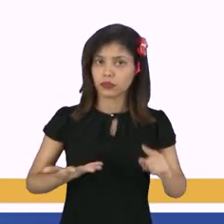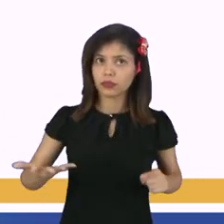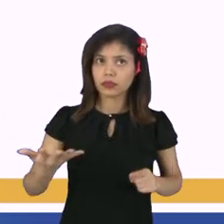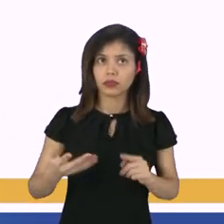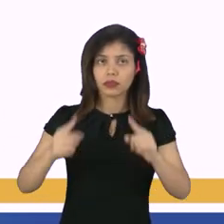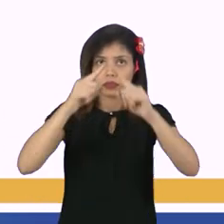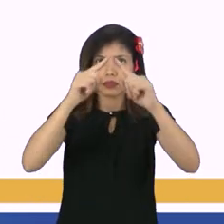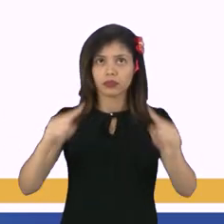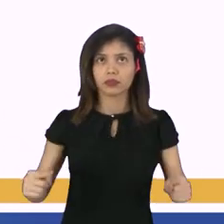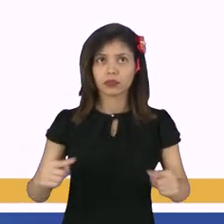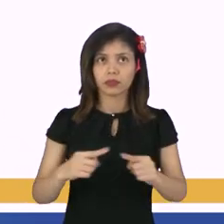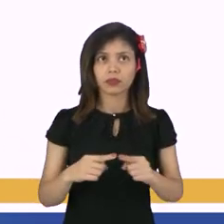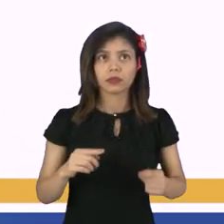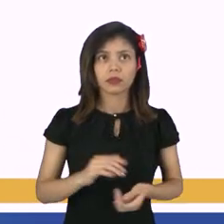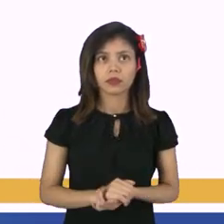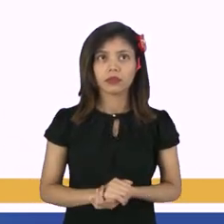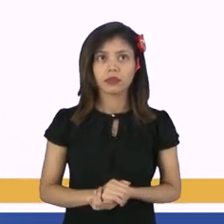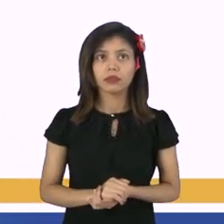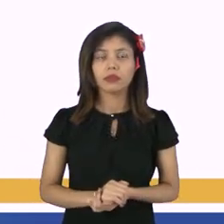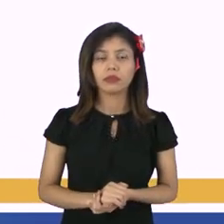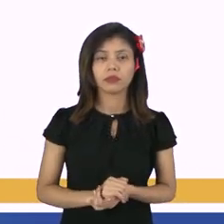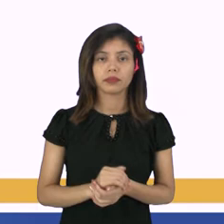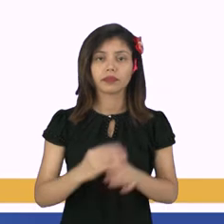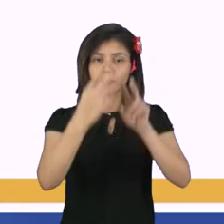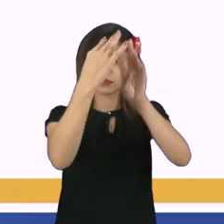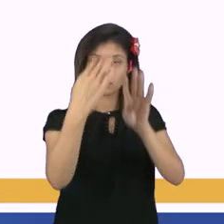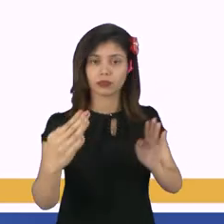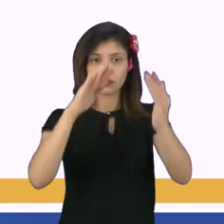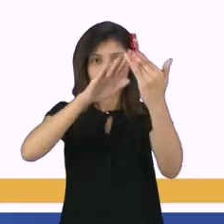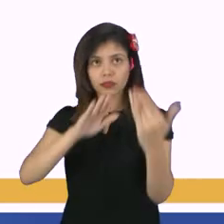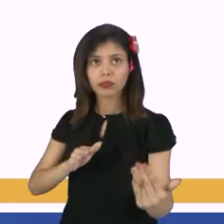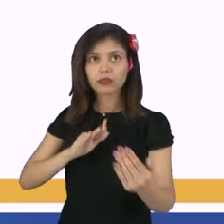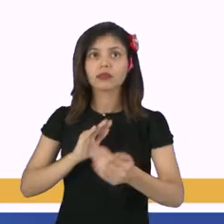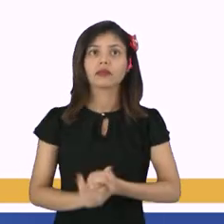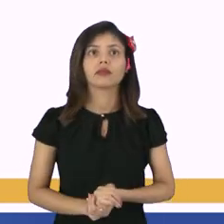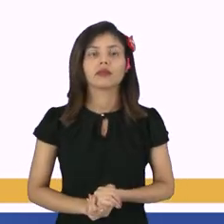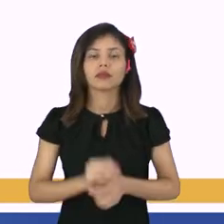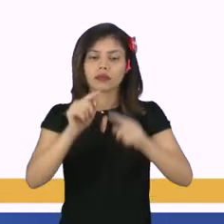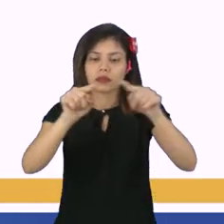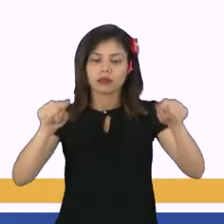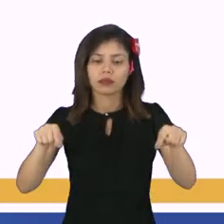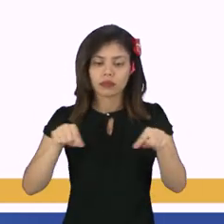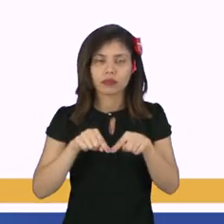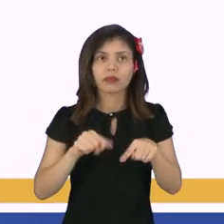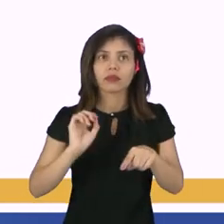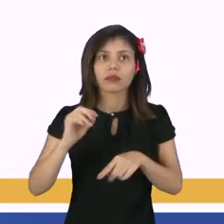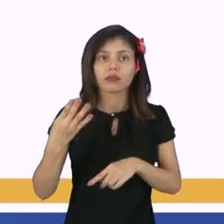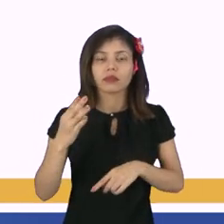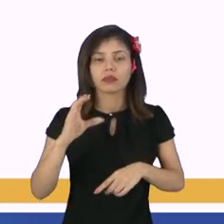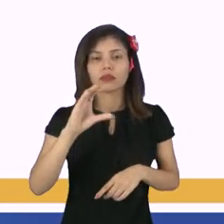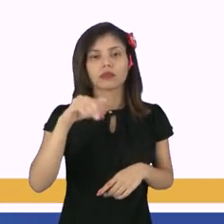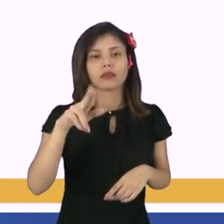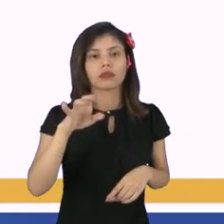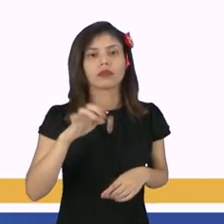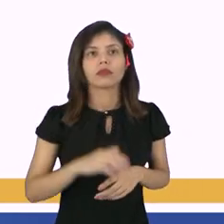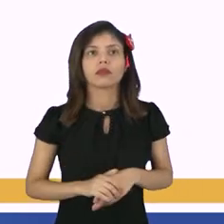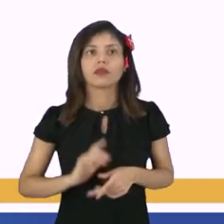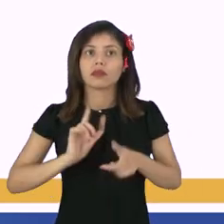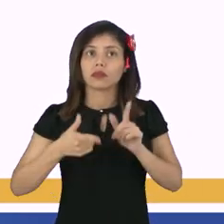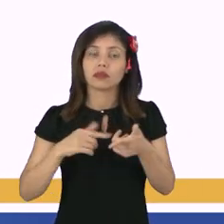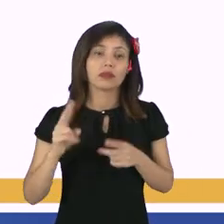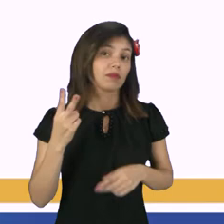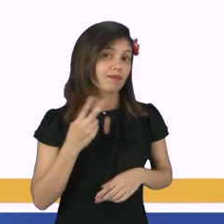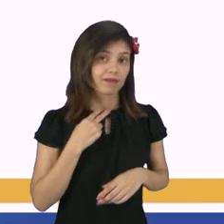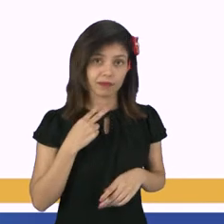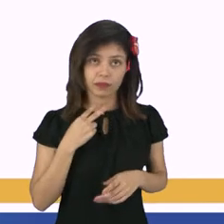quadrada de base triangular será que é uma pirâmide de base quadro lateral ou será que é um cone bom a letra